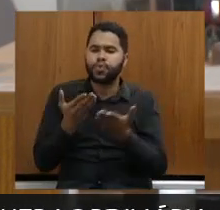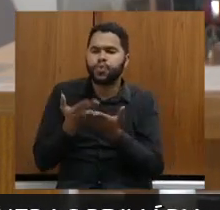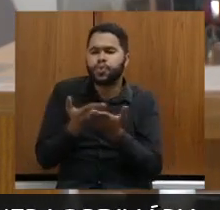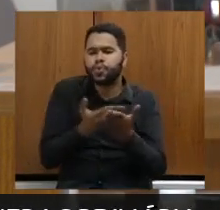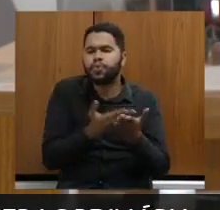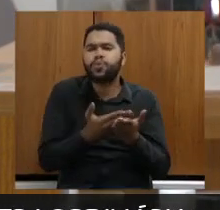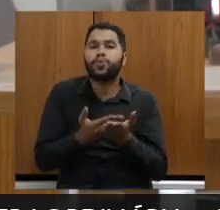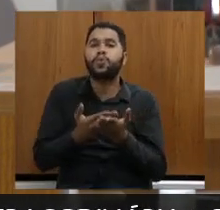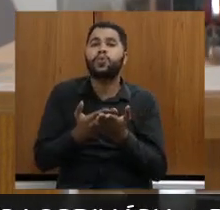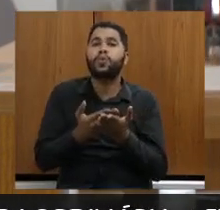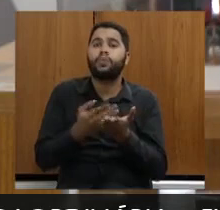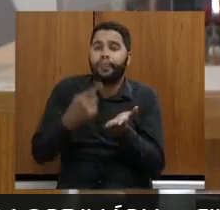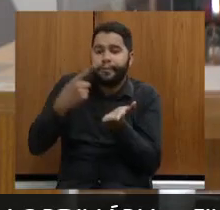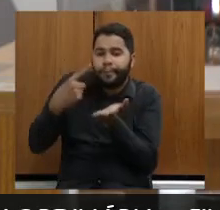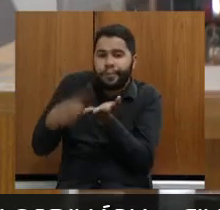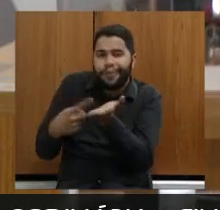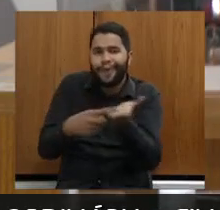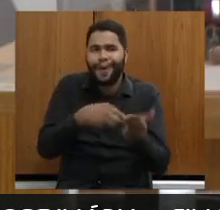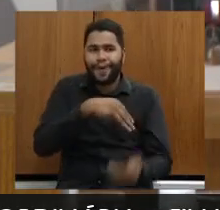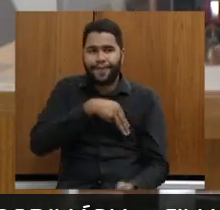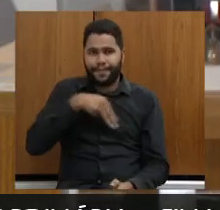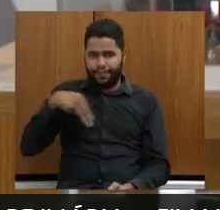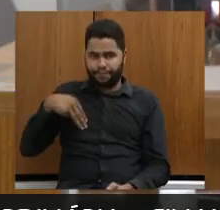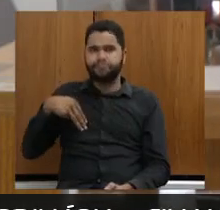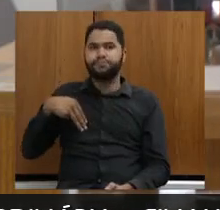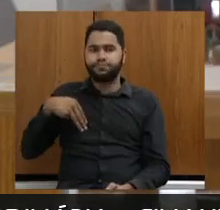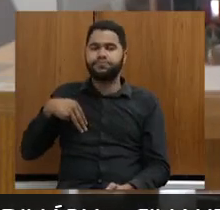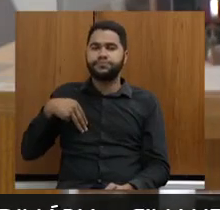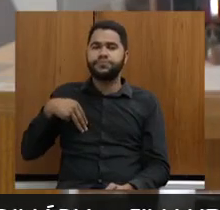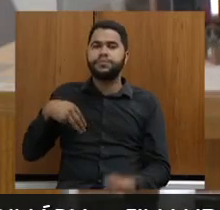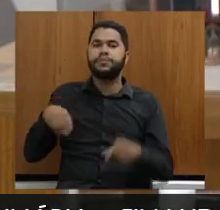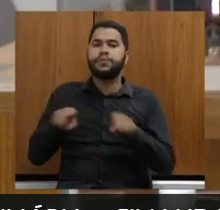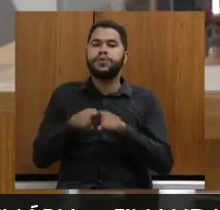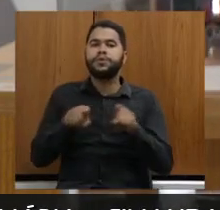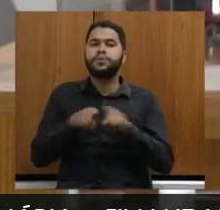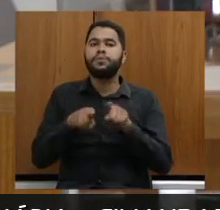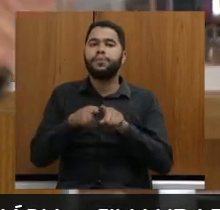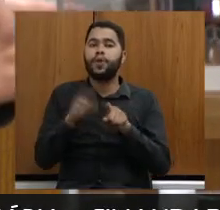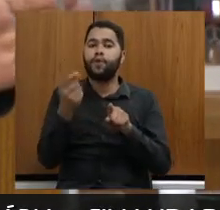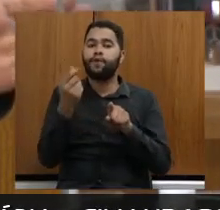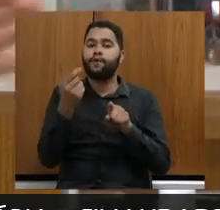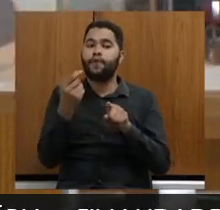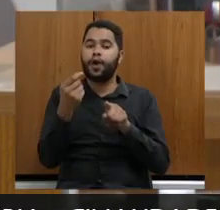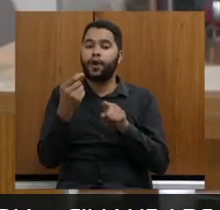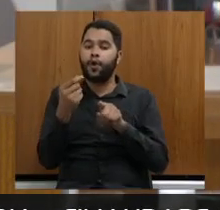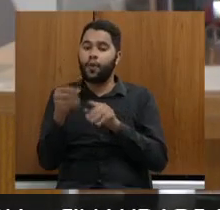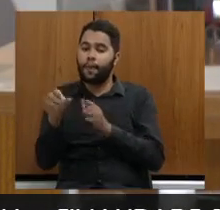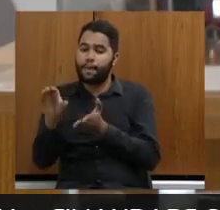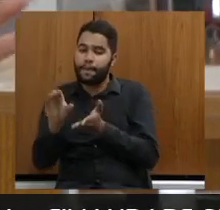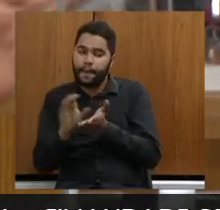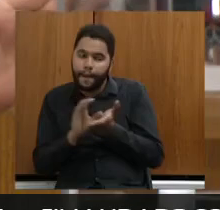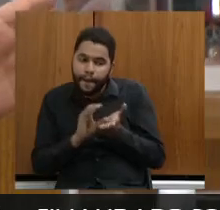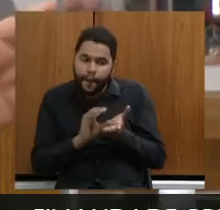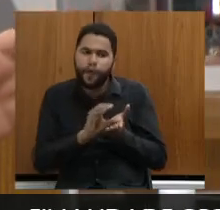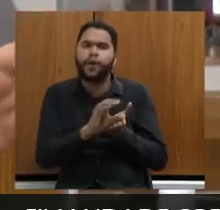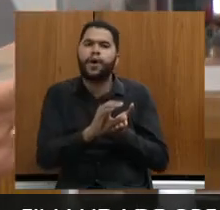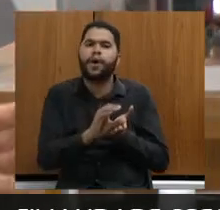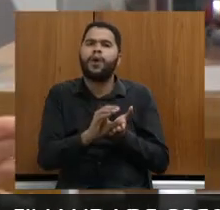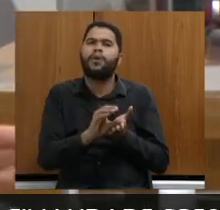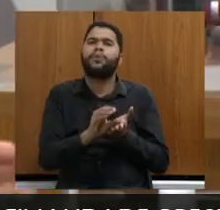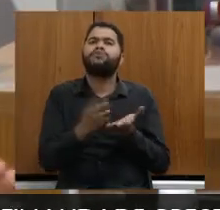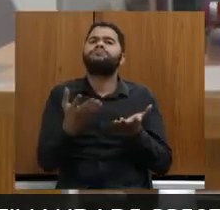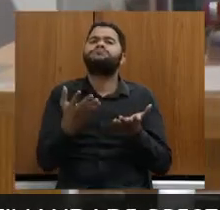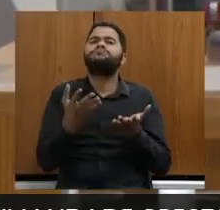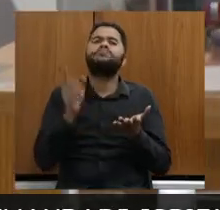prévio para aqui no próximo acordo de Mariana Castro meta a gente retire um valor para essas ações importantes Qual que é a